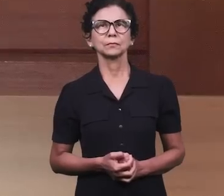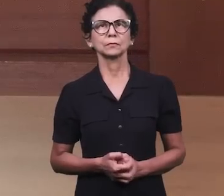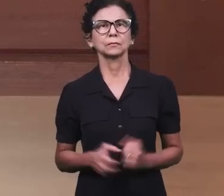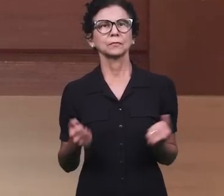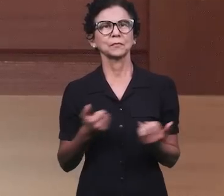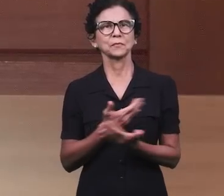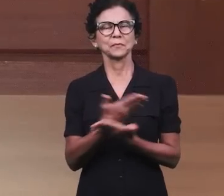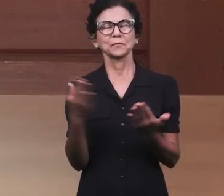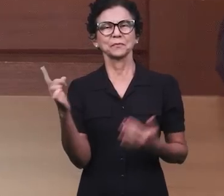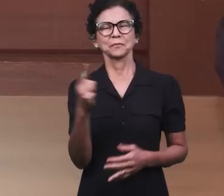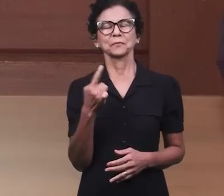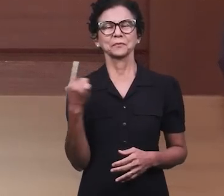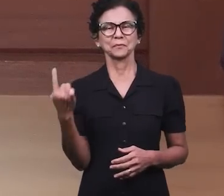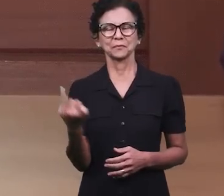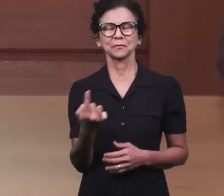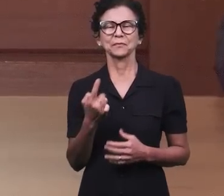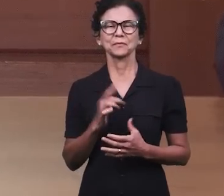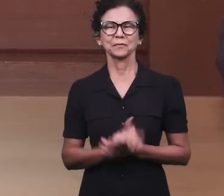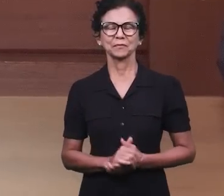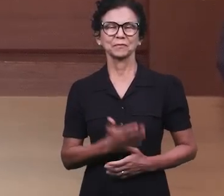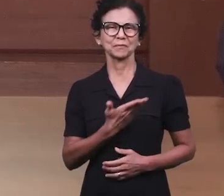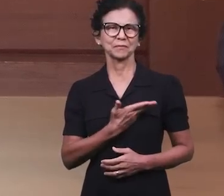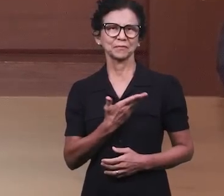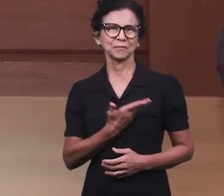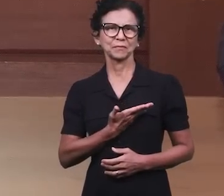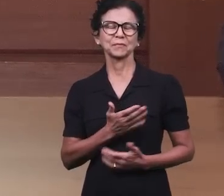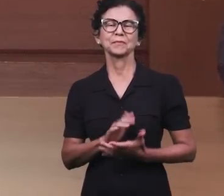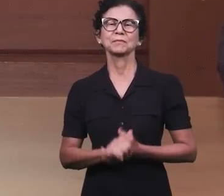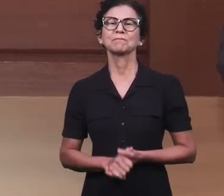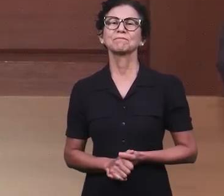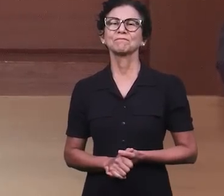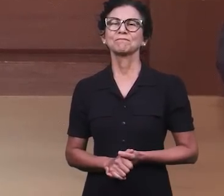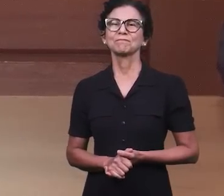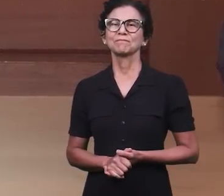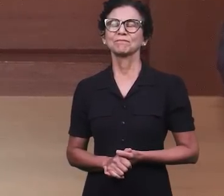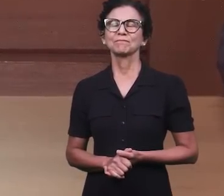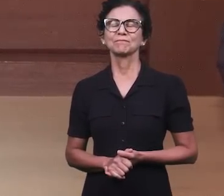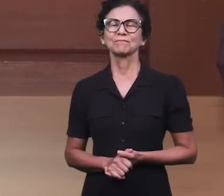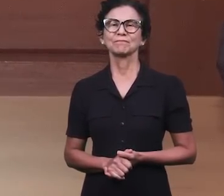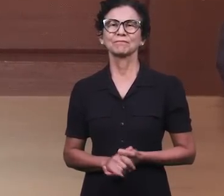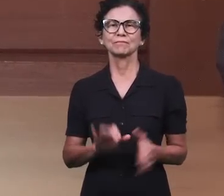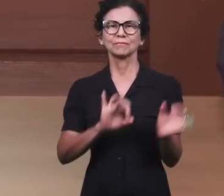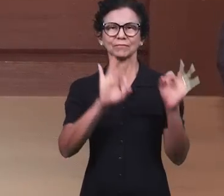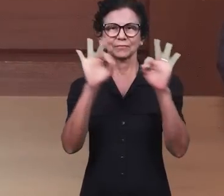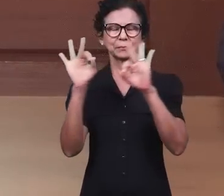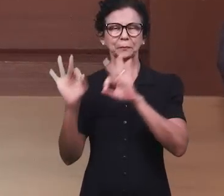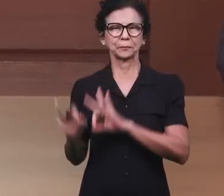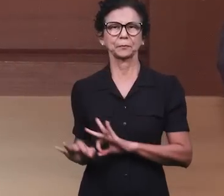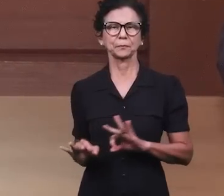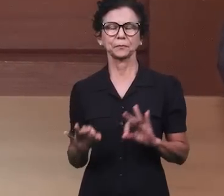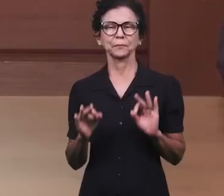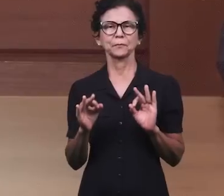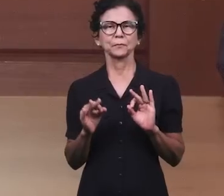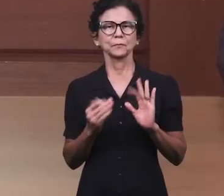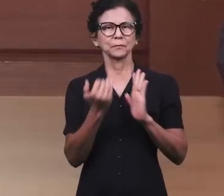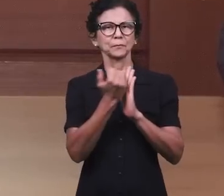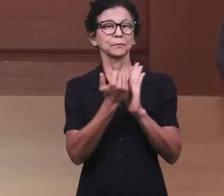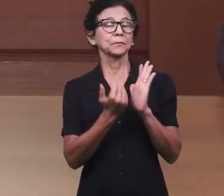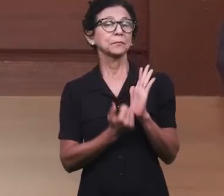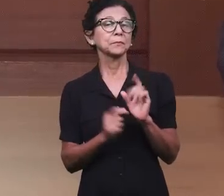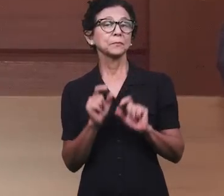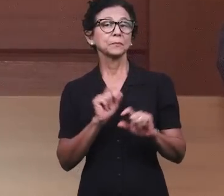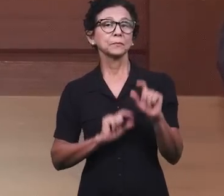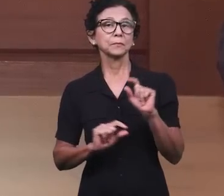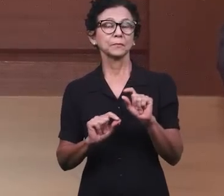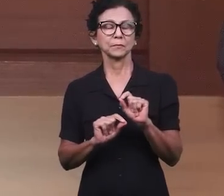Eu quero saudar a todos os nossos irmãos, nossos amigos, todos aqueles que estão participando conosco agora deste programa. Esse